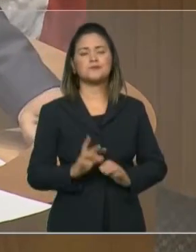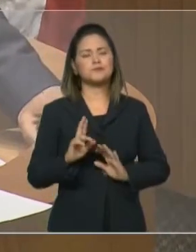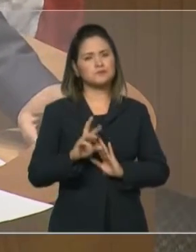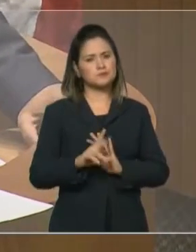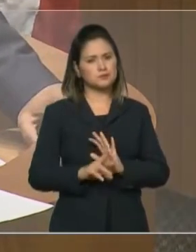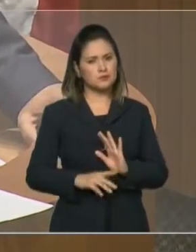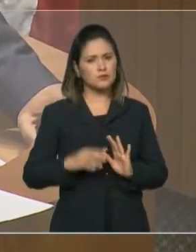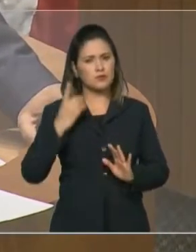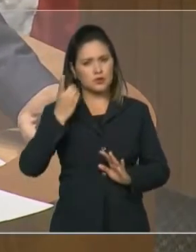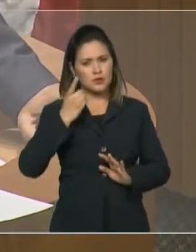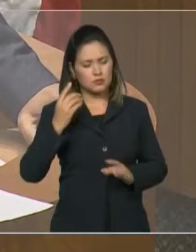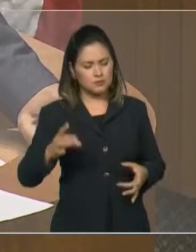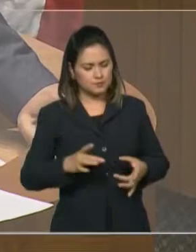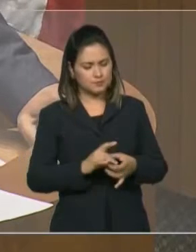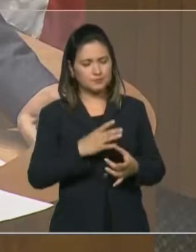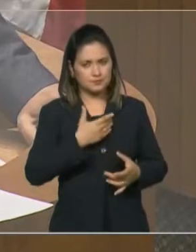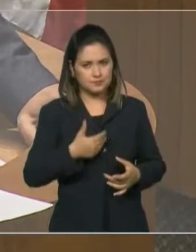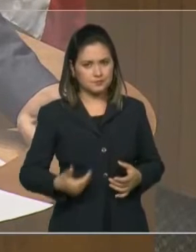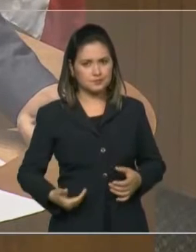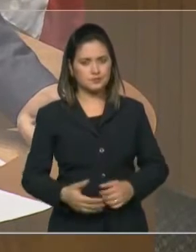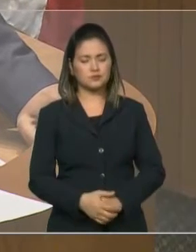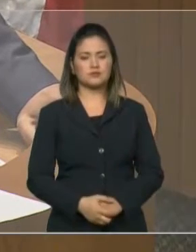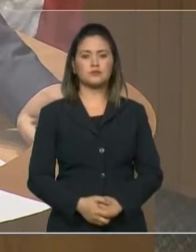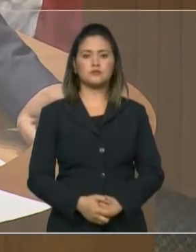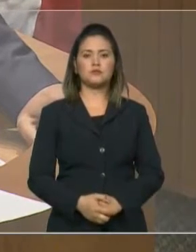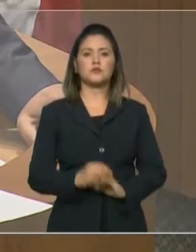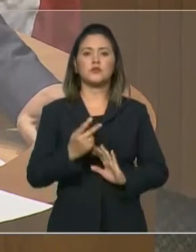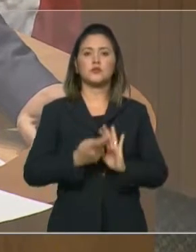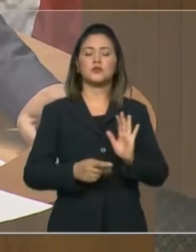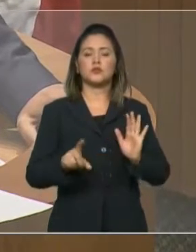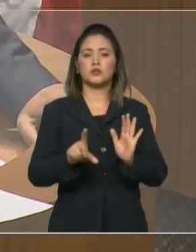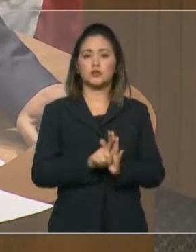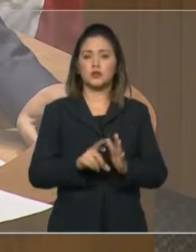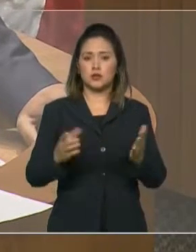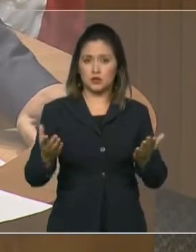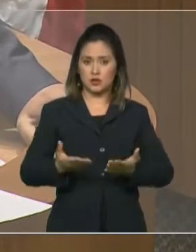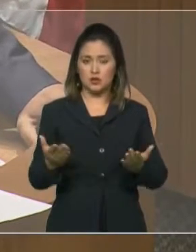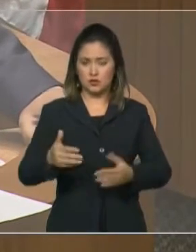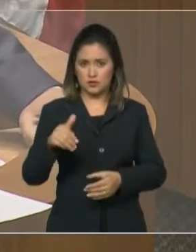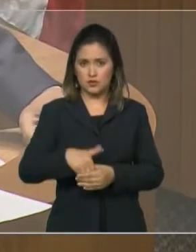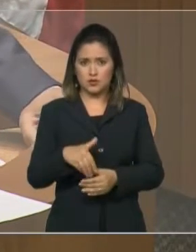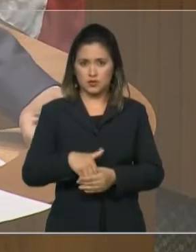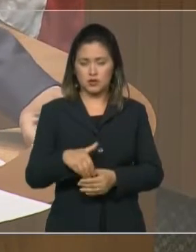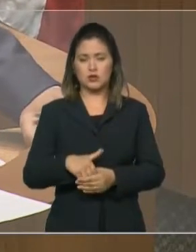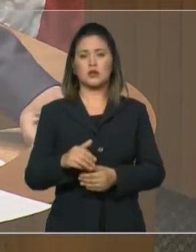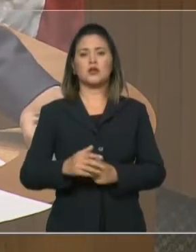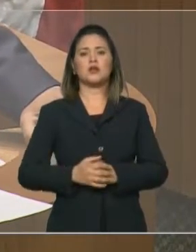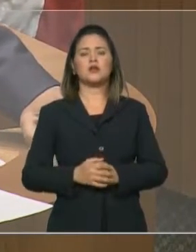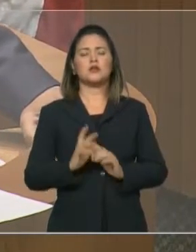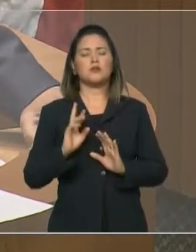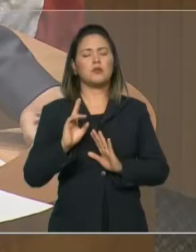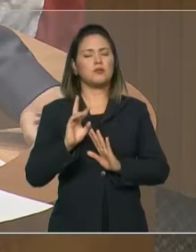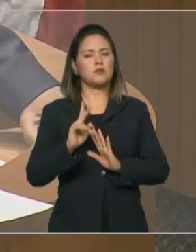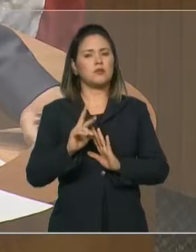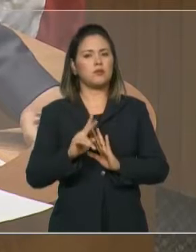O projeto de lei em voga, ele trata uma série de